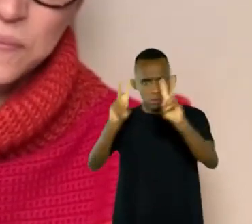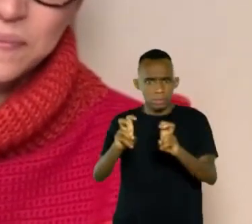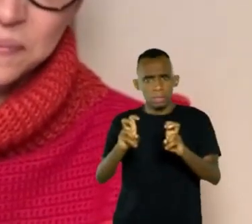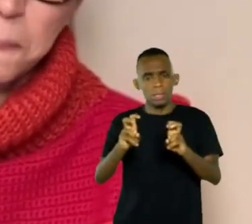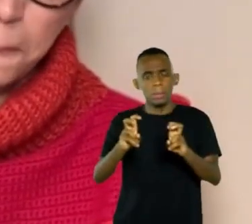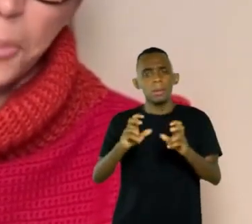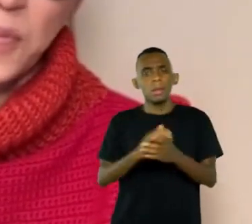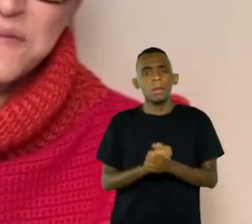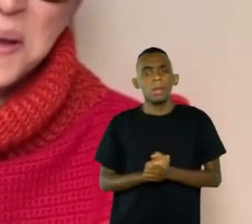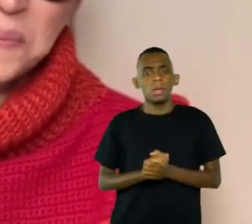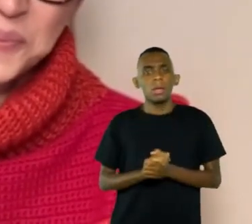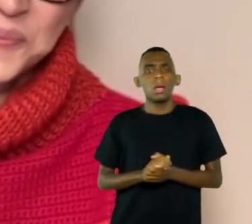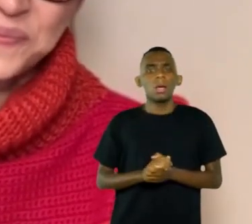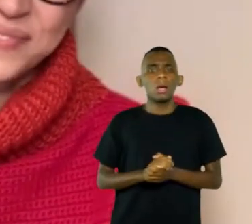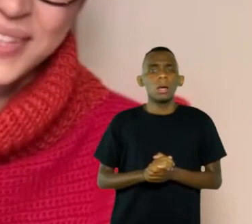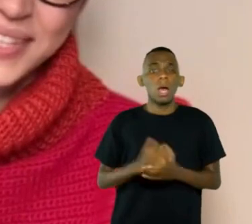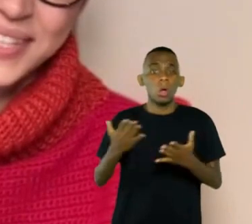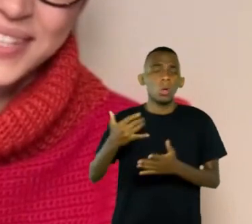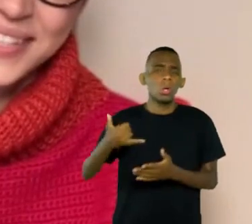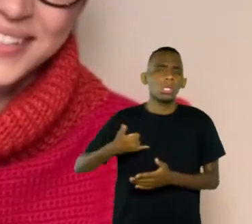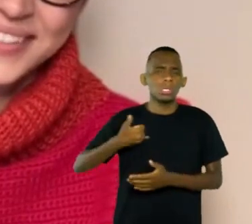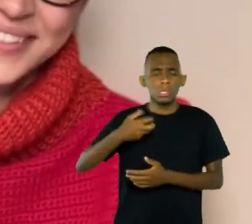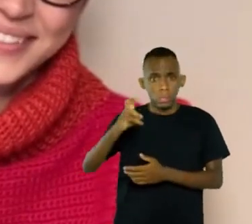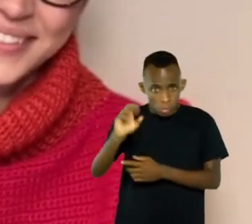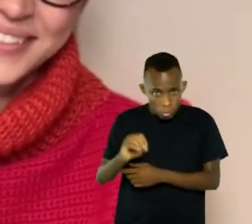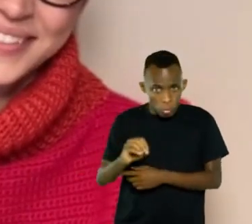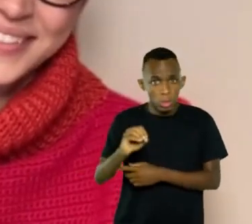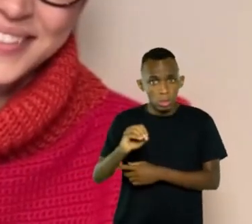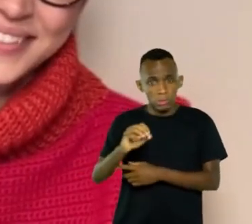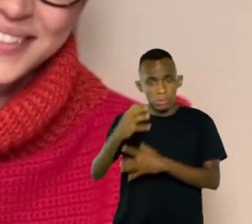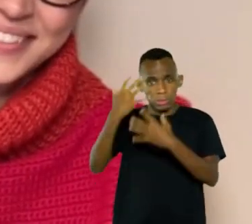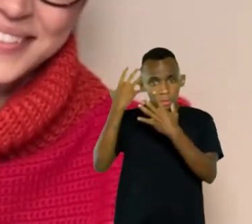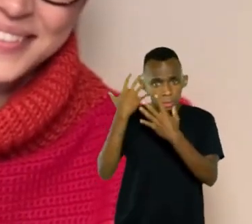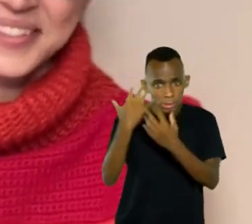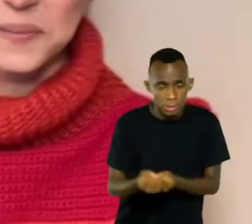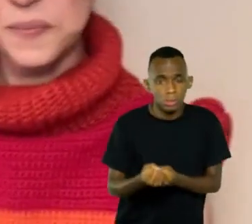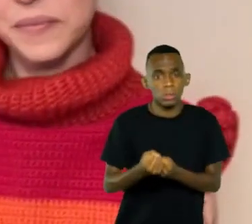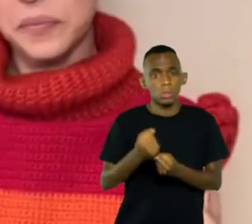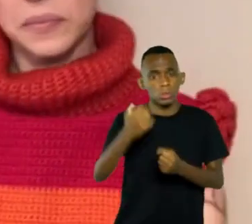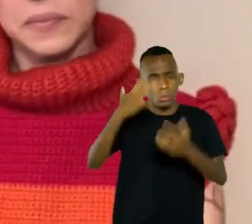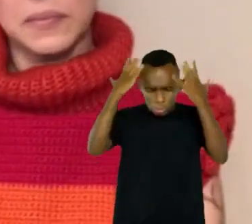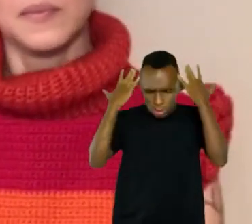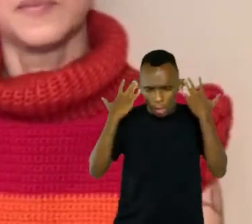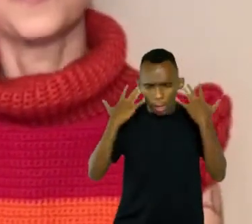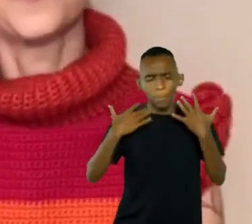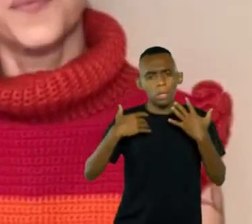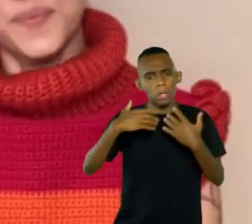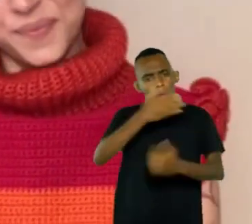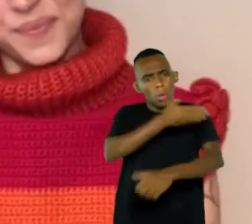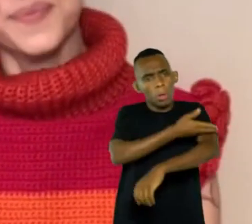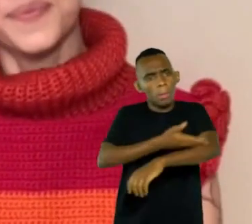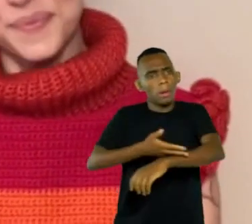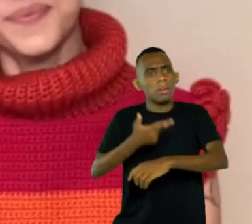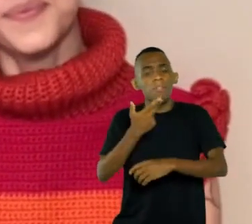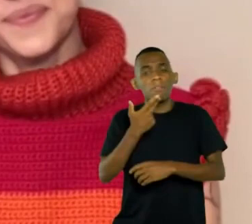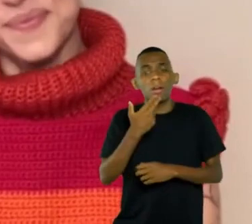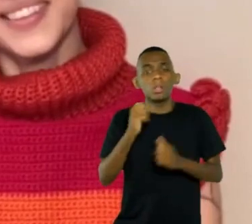né? Que quando você Ah, assumiu os seus cabelos brancos, você falou com o seu